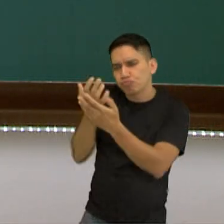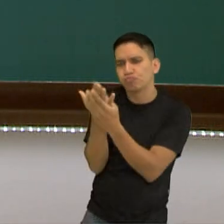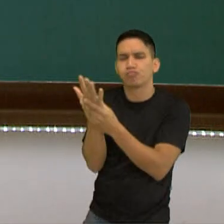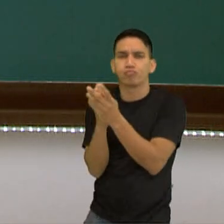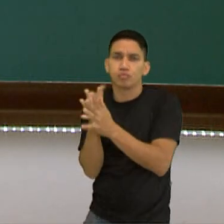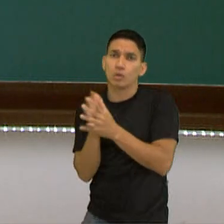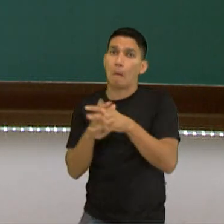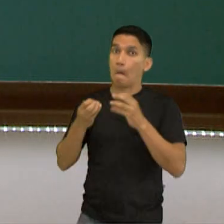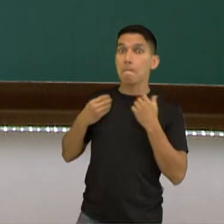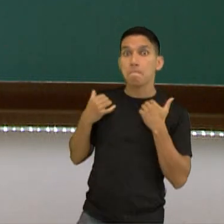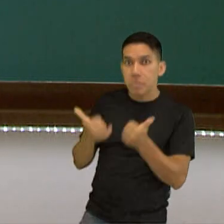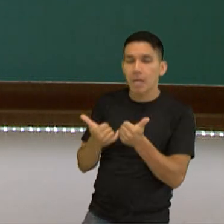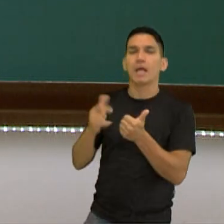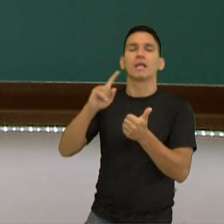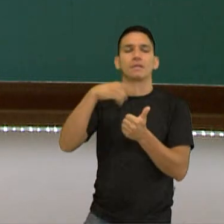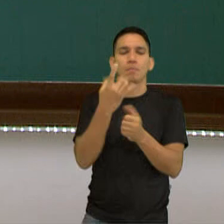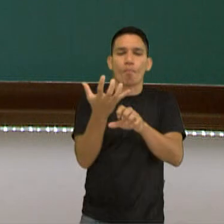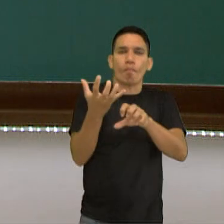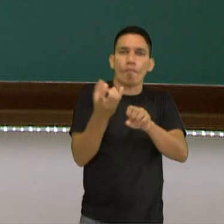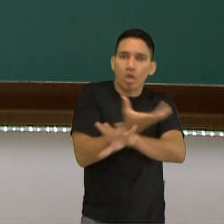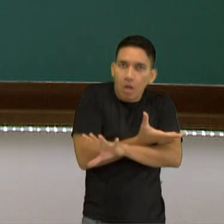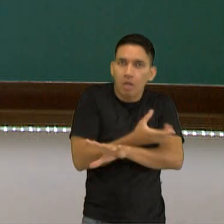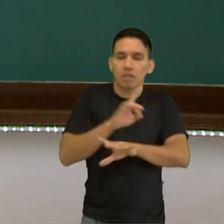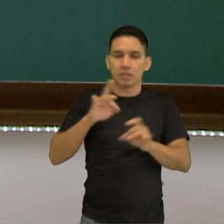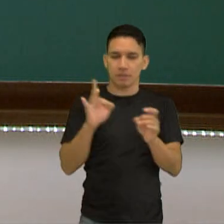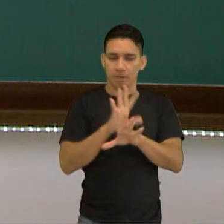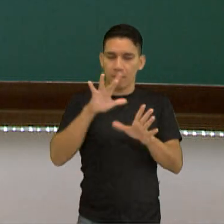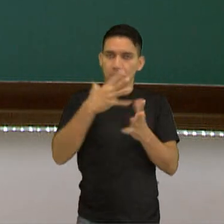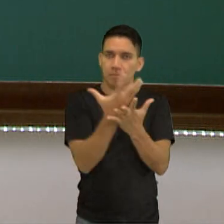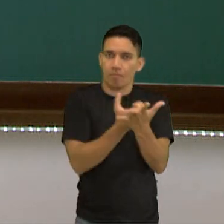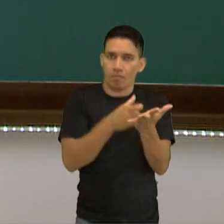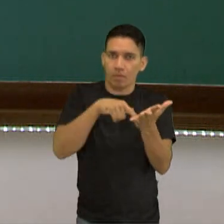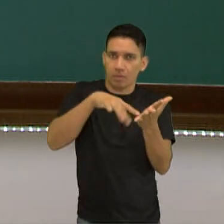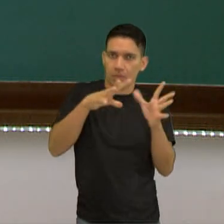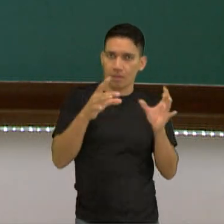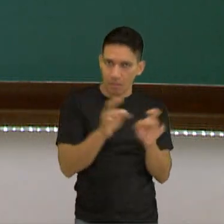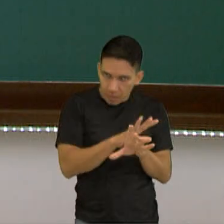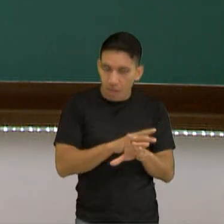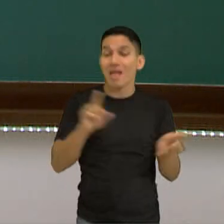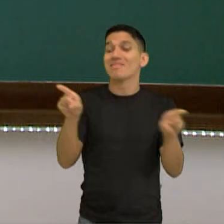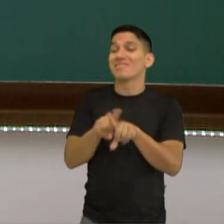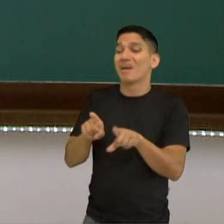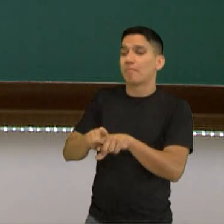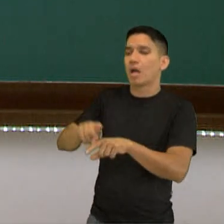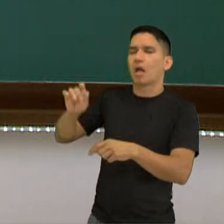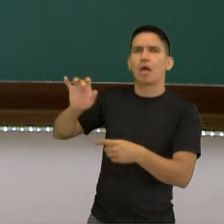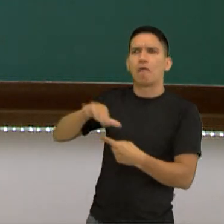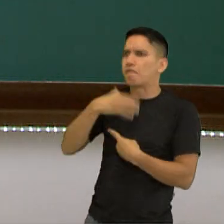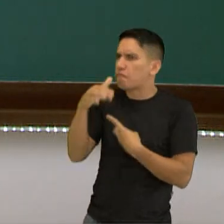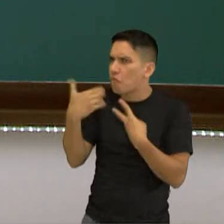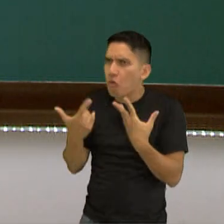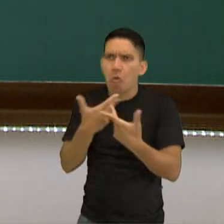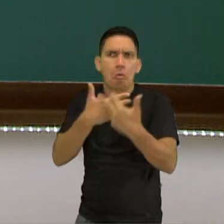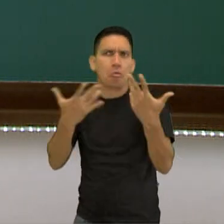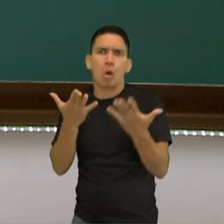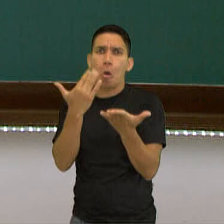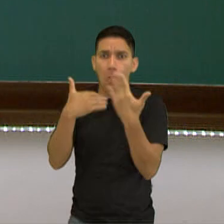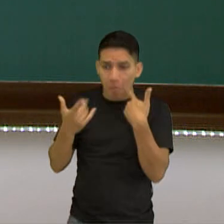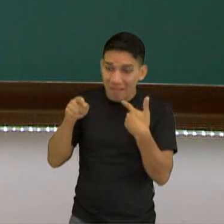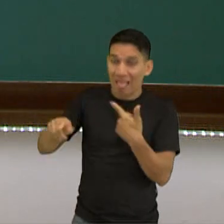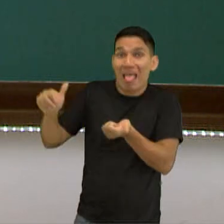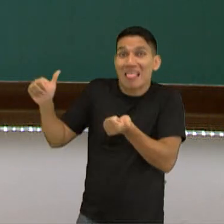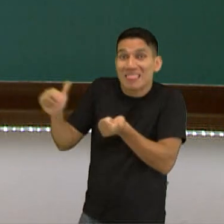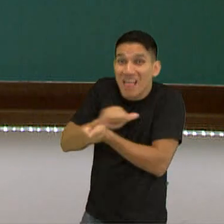suas mãos, enxugar. Higienização nos alimentos, né? Então, colheu alguma fruta, uma verdura, um